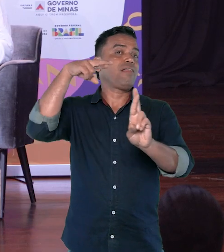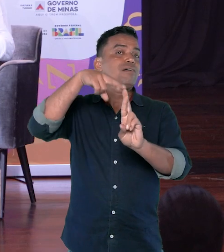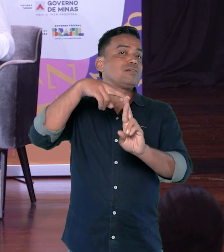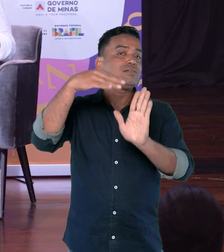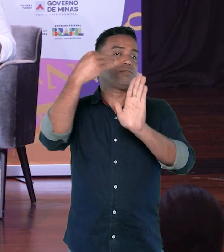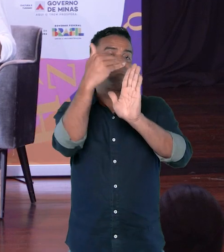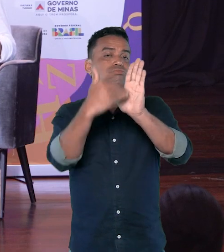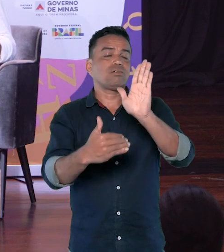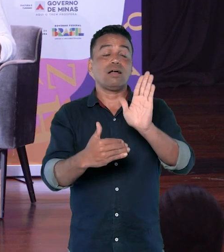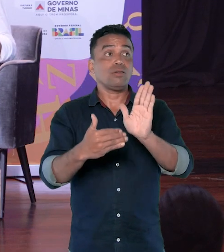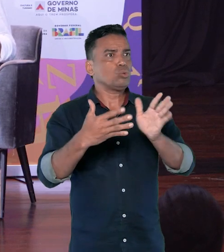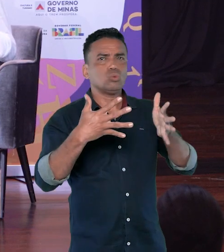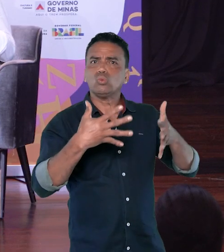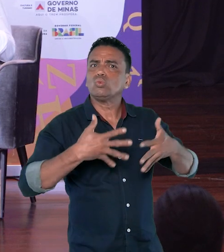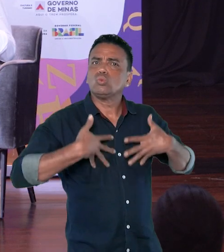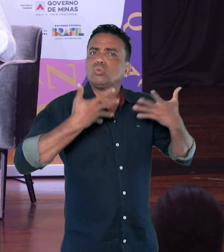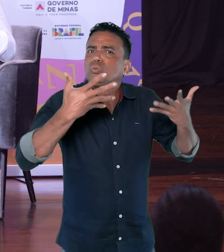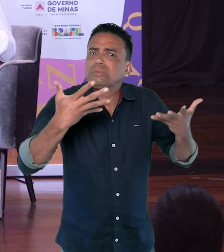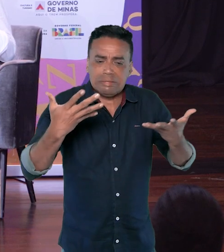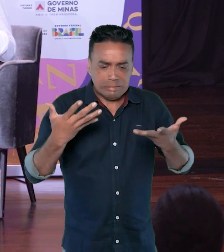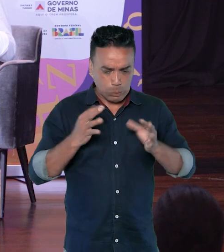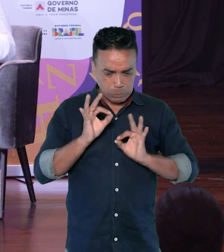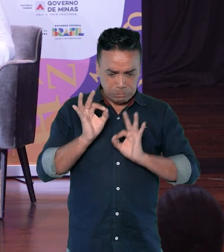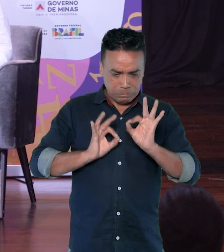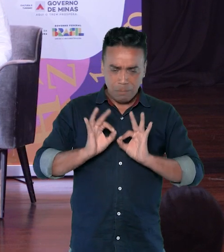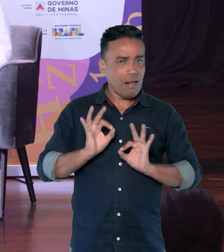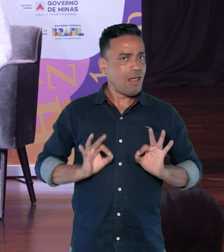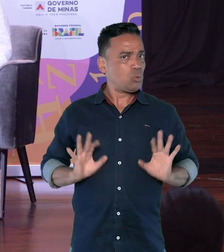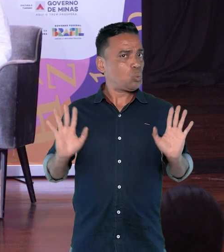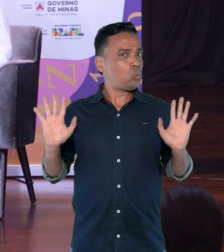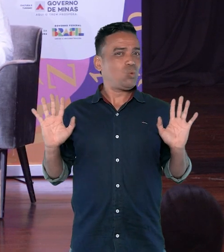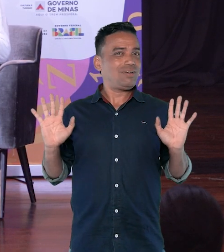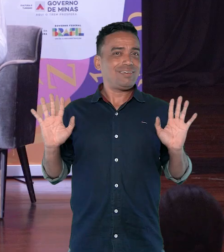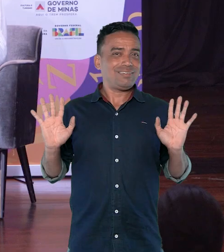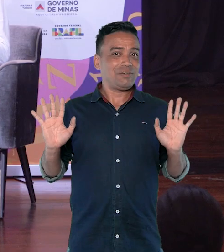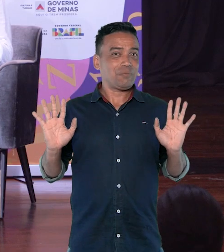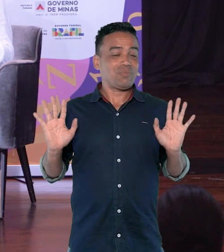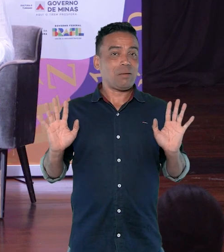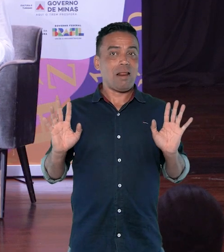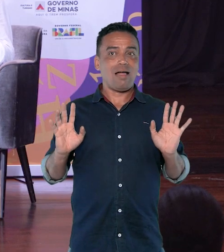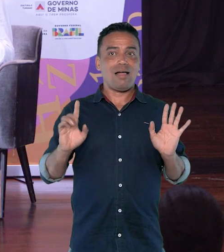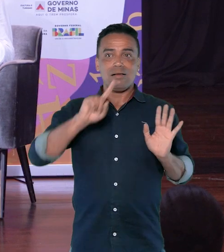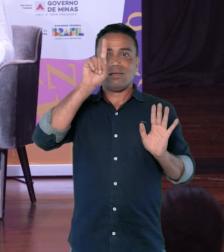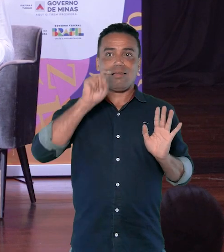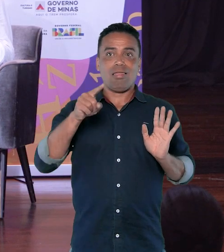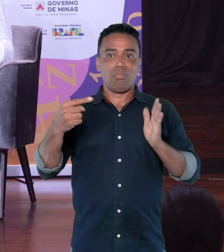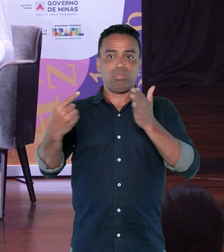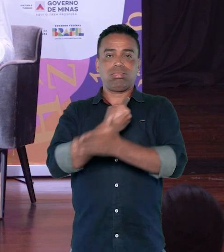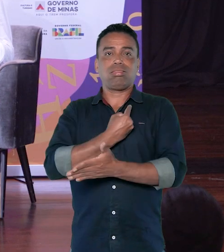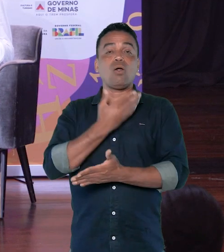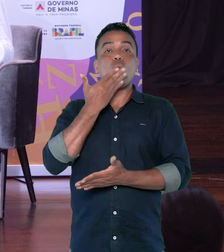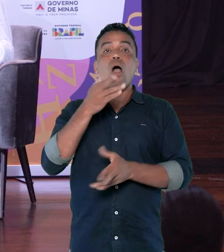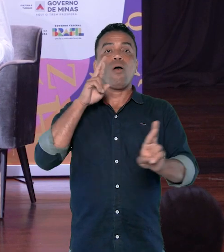aquilo me pegou de surpresa, assim, porque eu não estava preparado assim, para ser questionado dessa forma, assim, né? De qual é